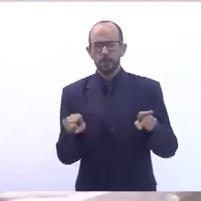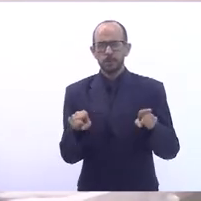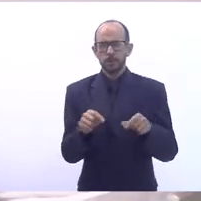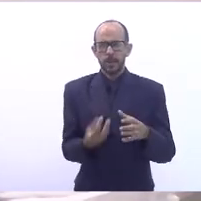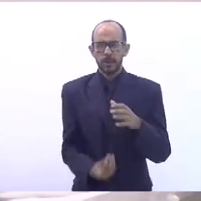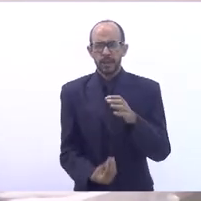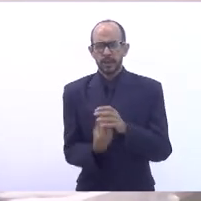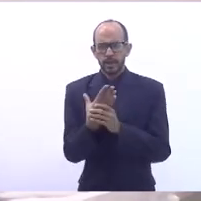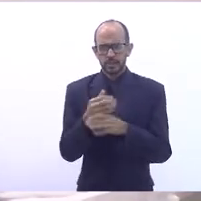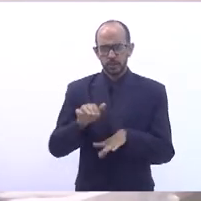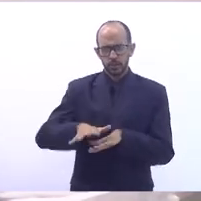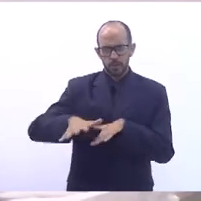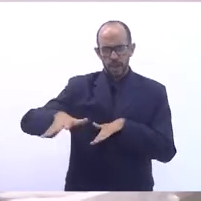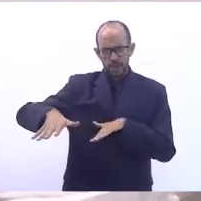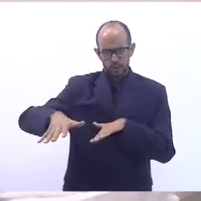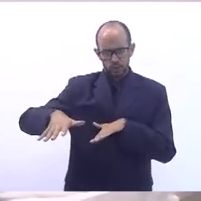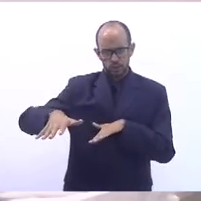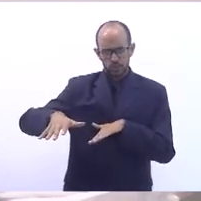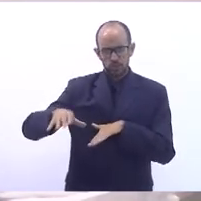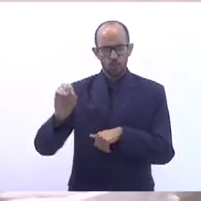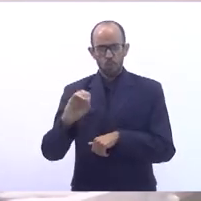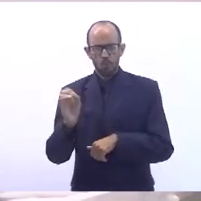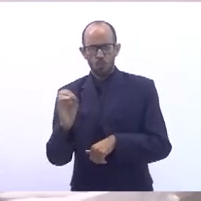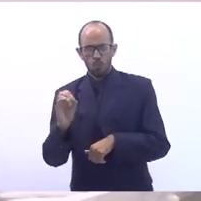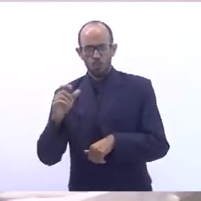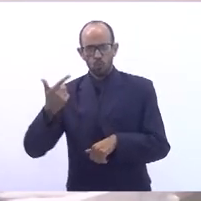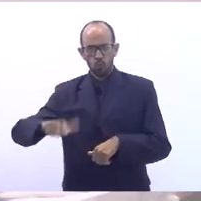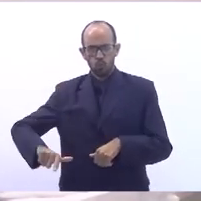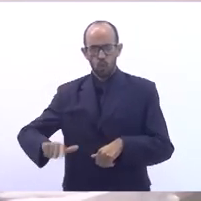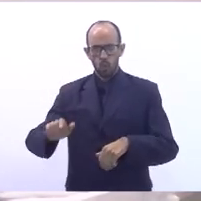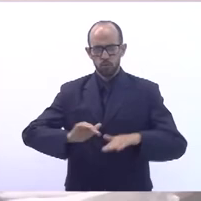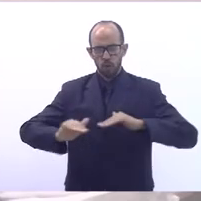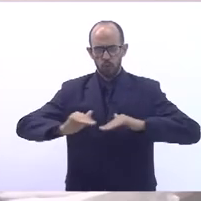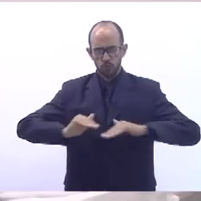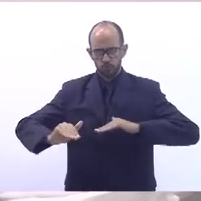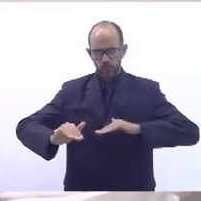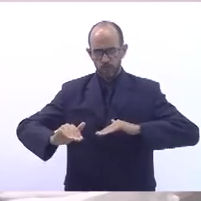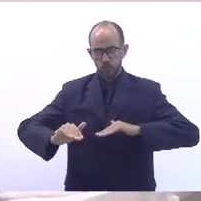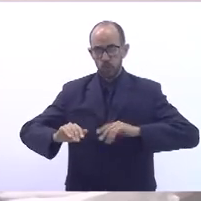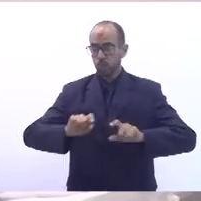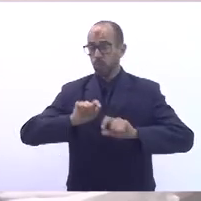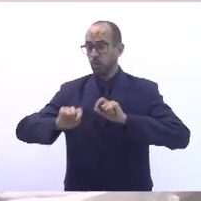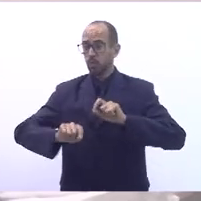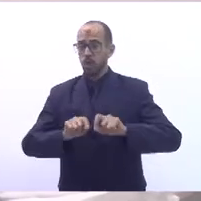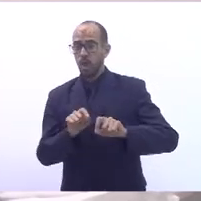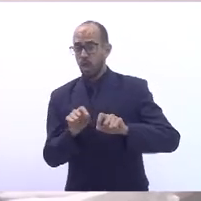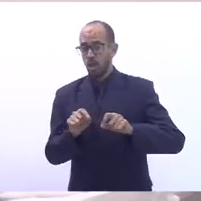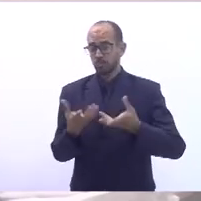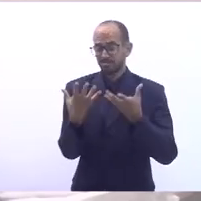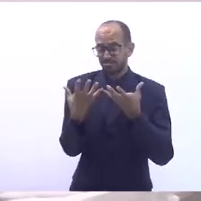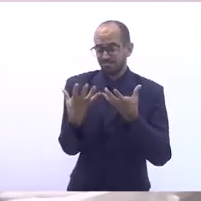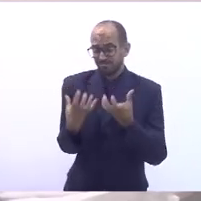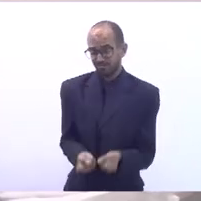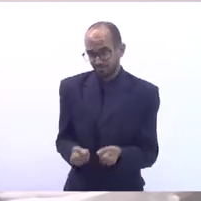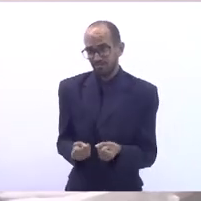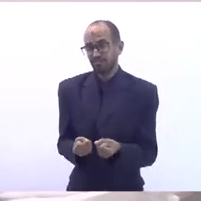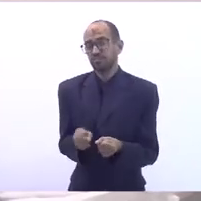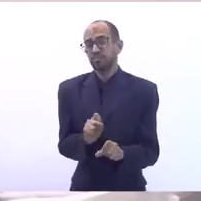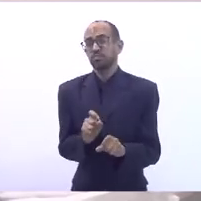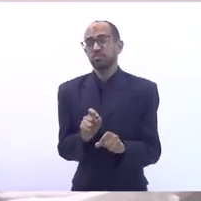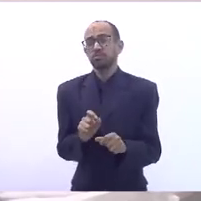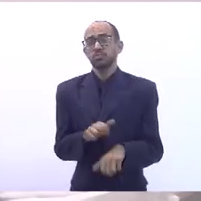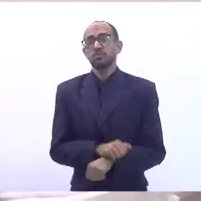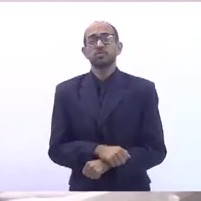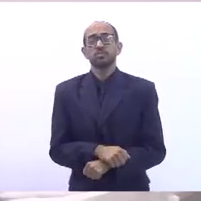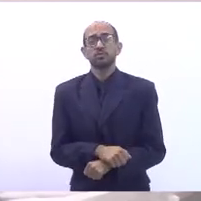criação da Marcha nenhum da Marcha das favelas nenhum outro movimento se colocou à disposição é